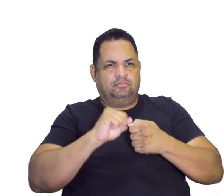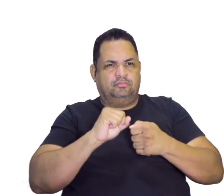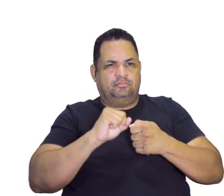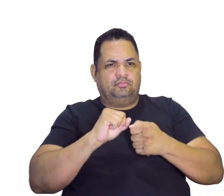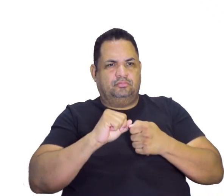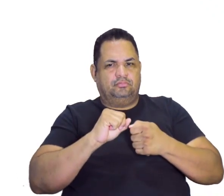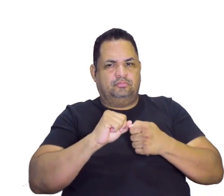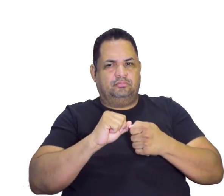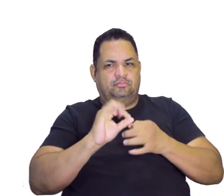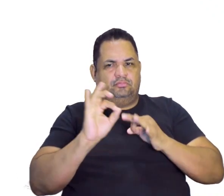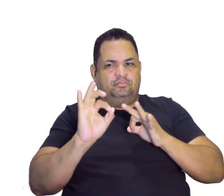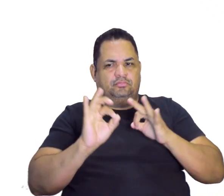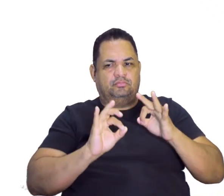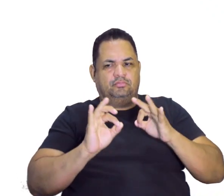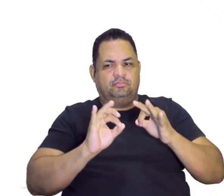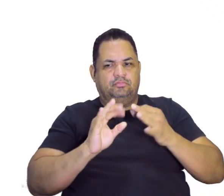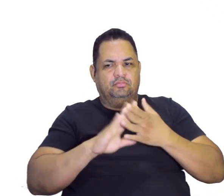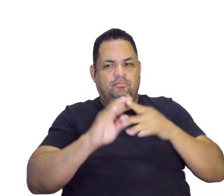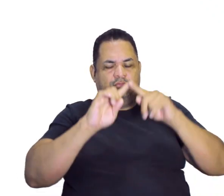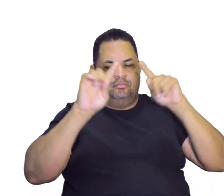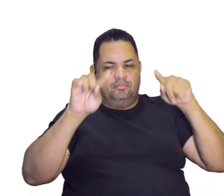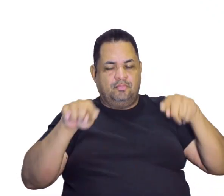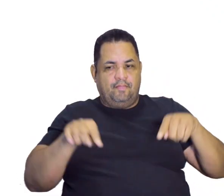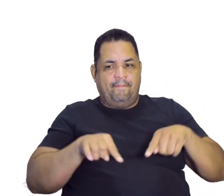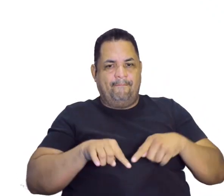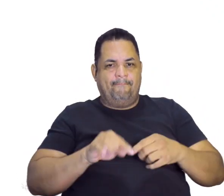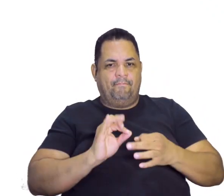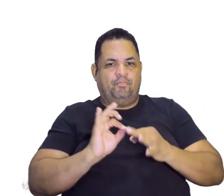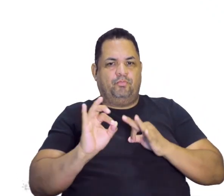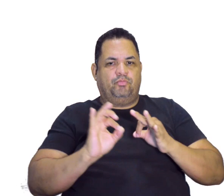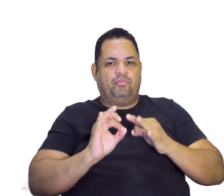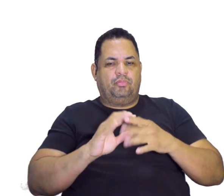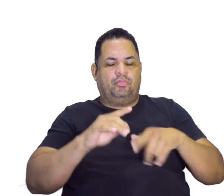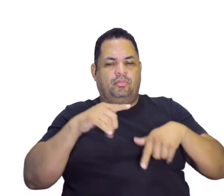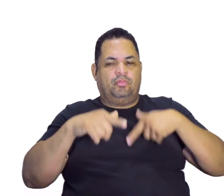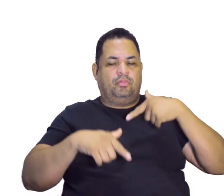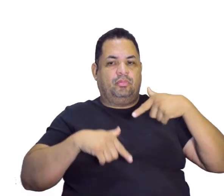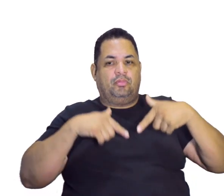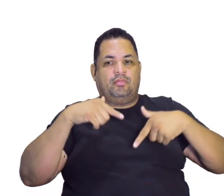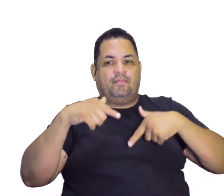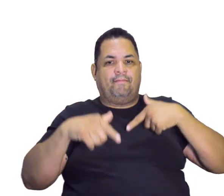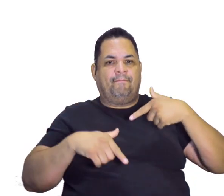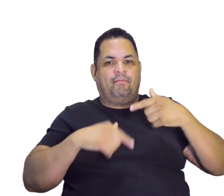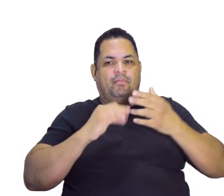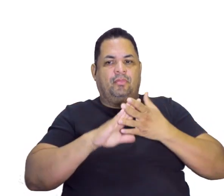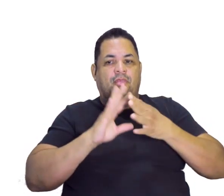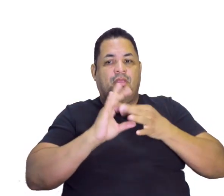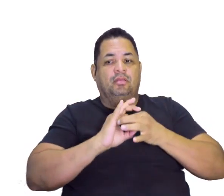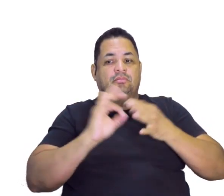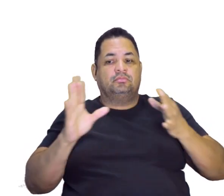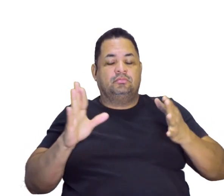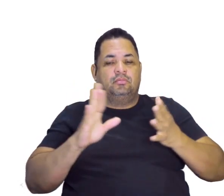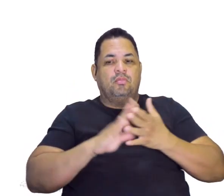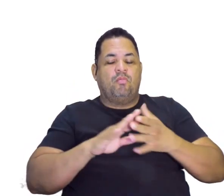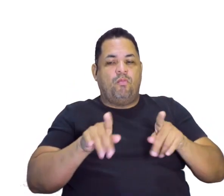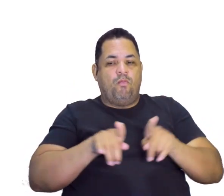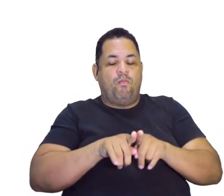fazer os quadros e trabalhar ao ar livre.